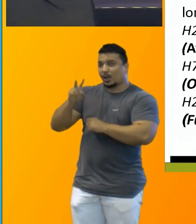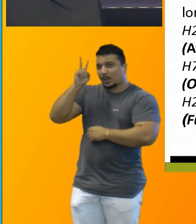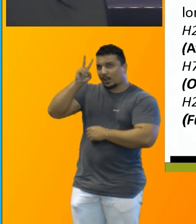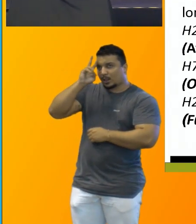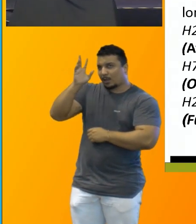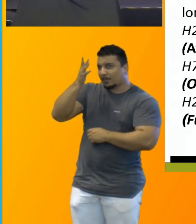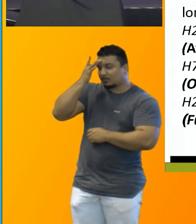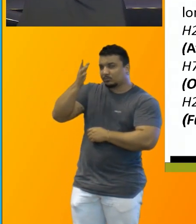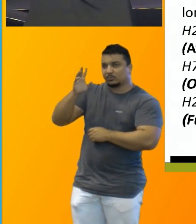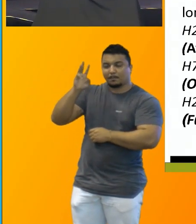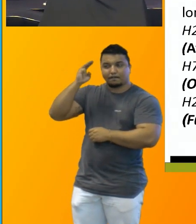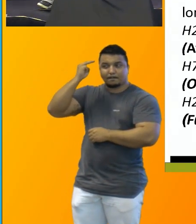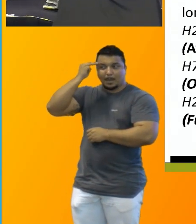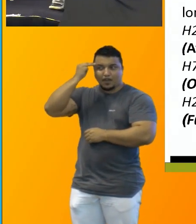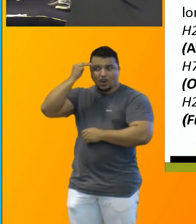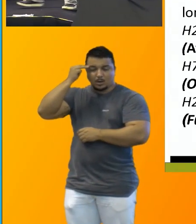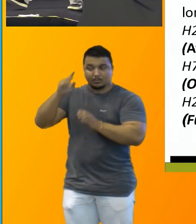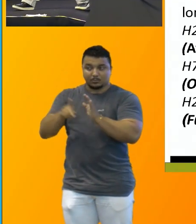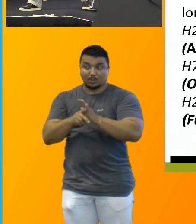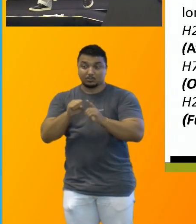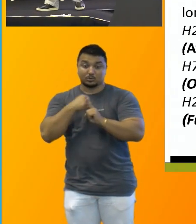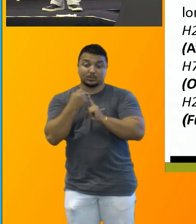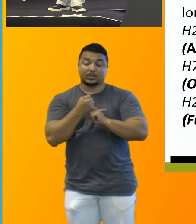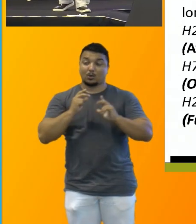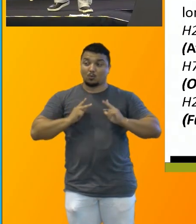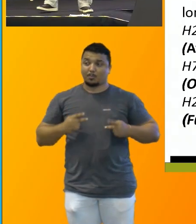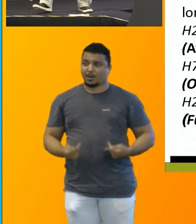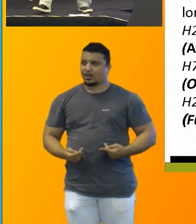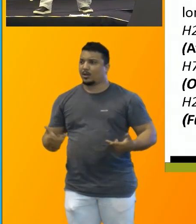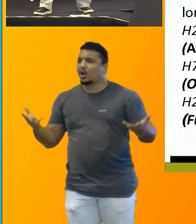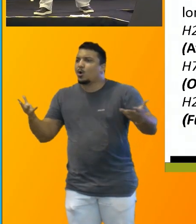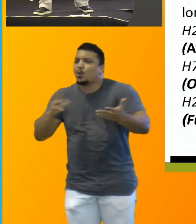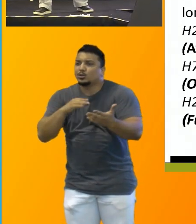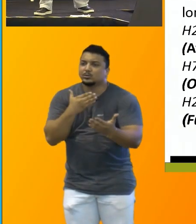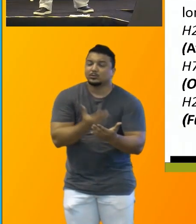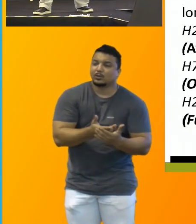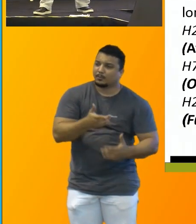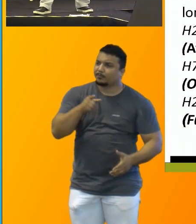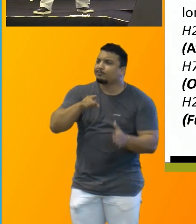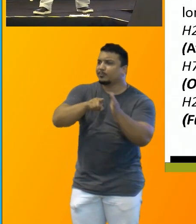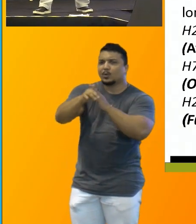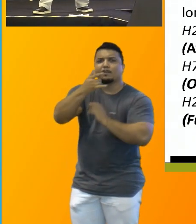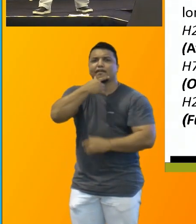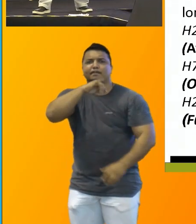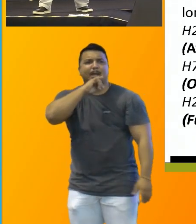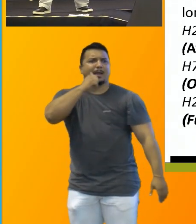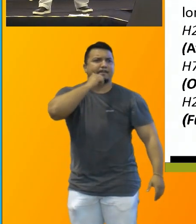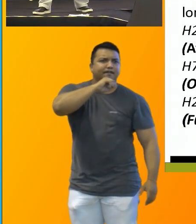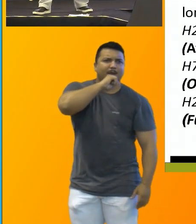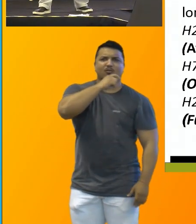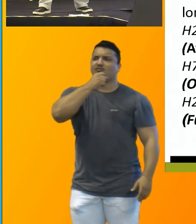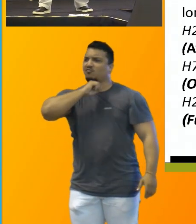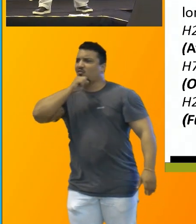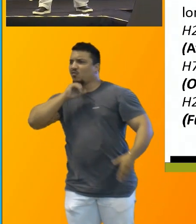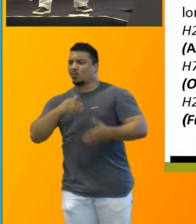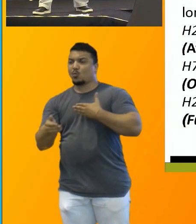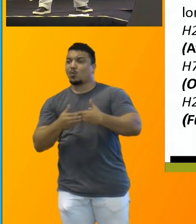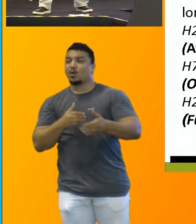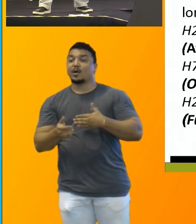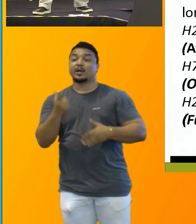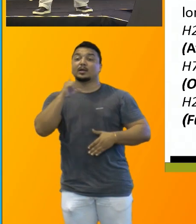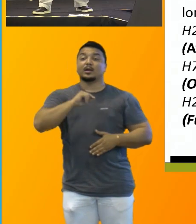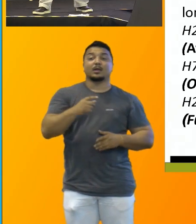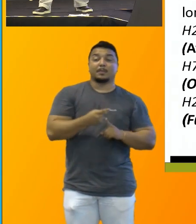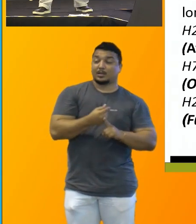pelas sociedades humanas. Gente, até hoje, pergunta o teu papai, a tua mamãe, o teu vovô, a tua vovó, quem tem